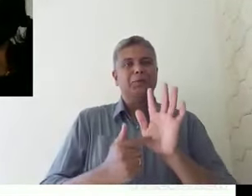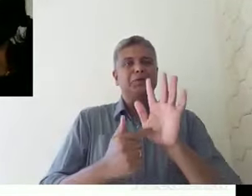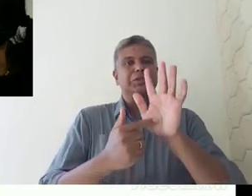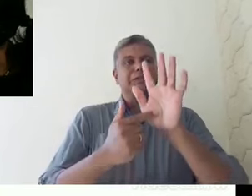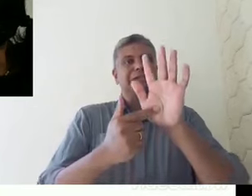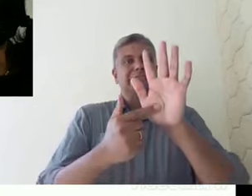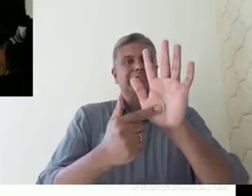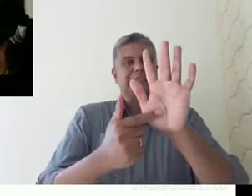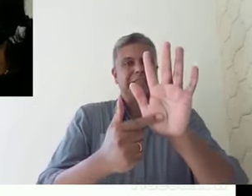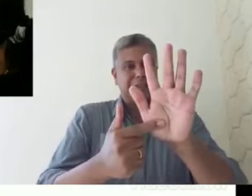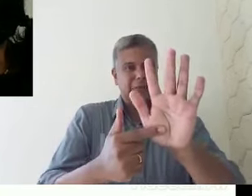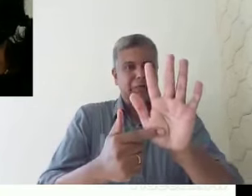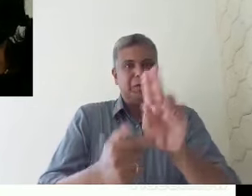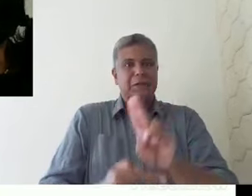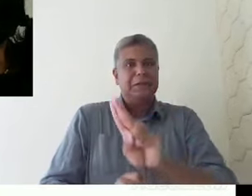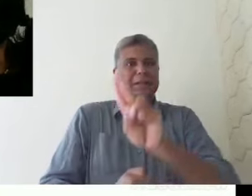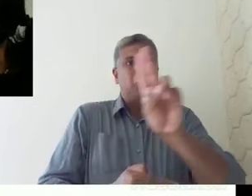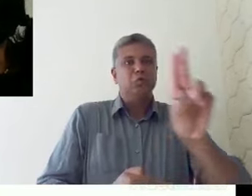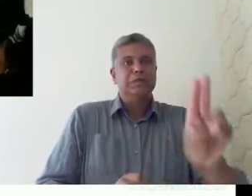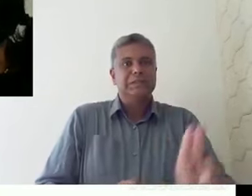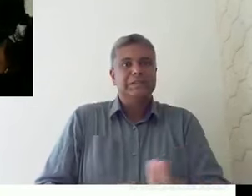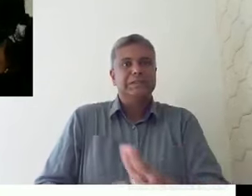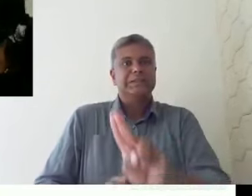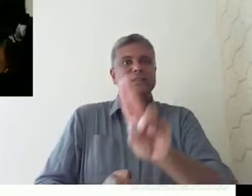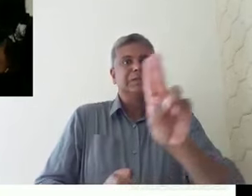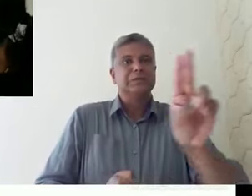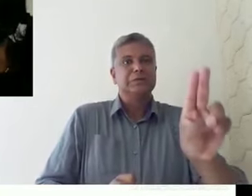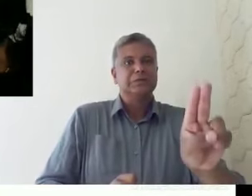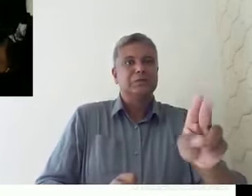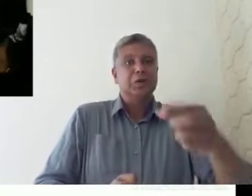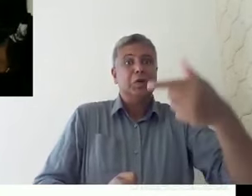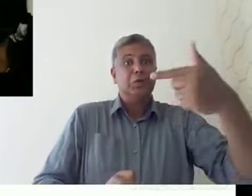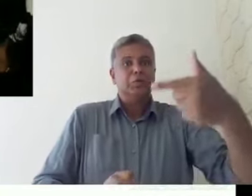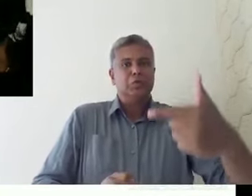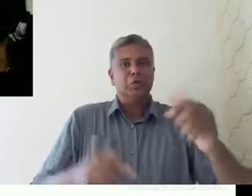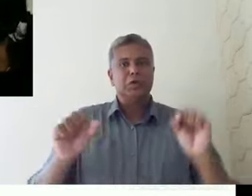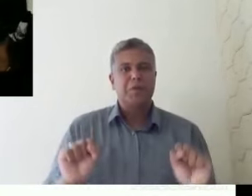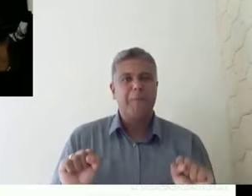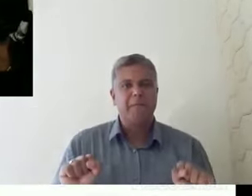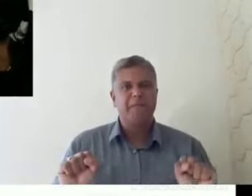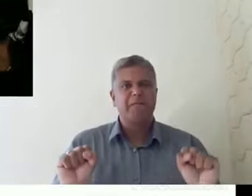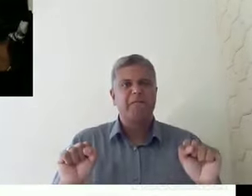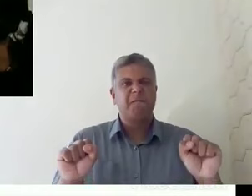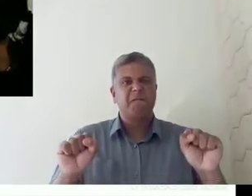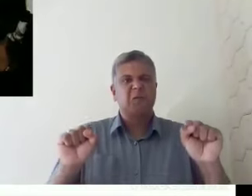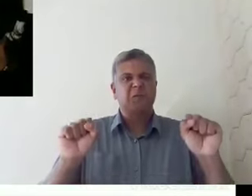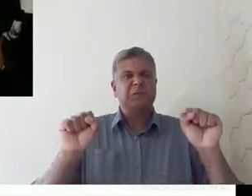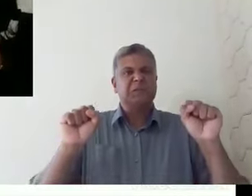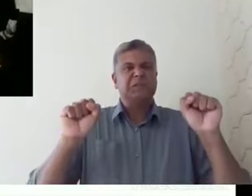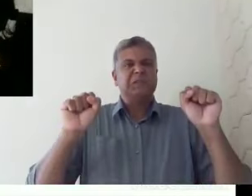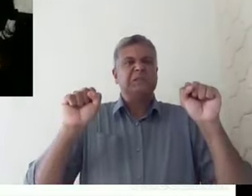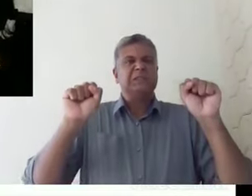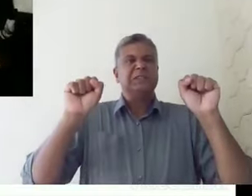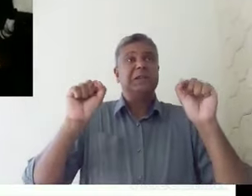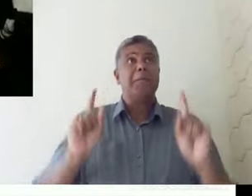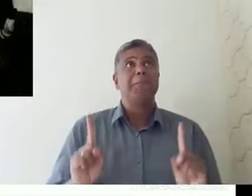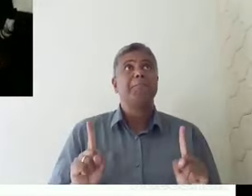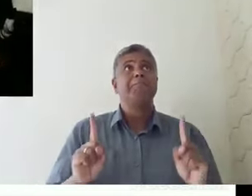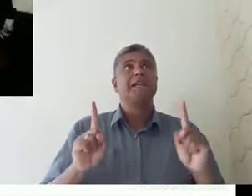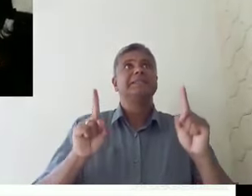precisa realizar um par de forças aqui